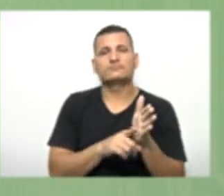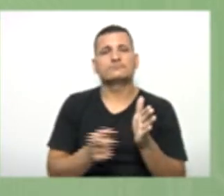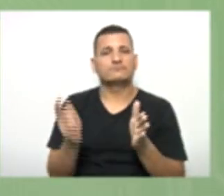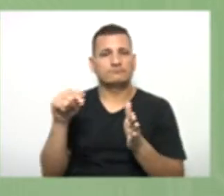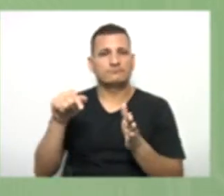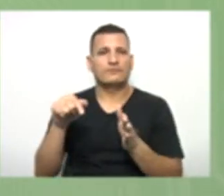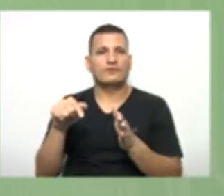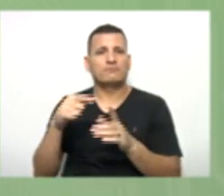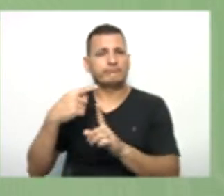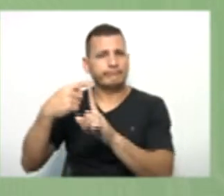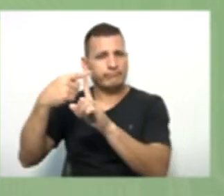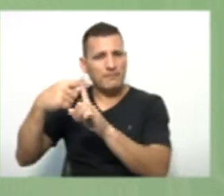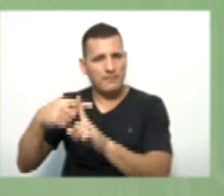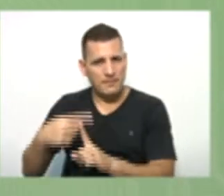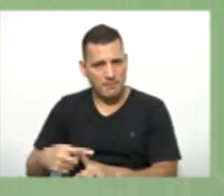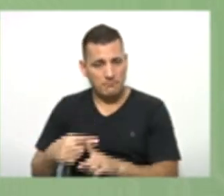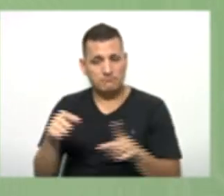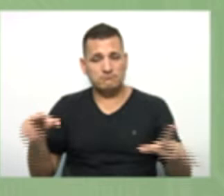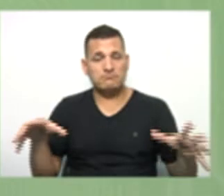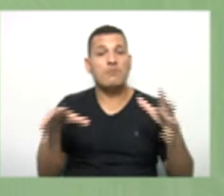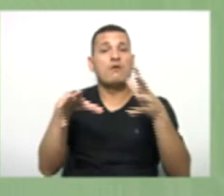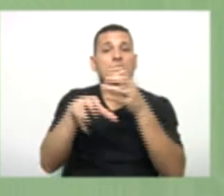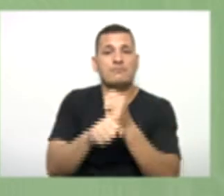dos créditos realizados.